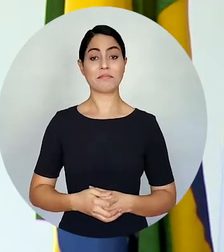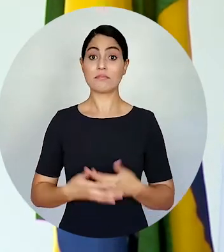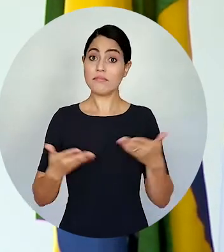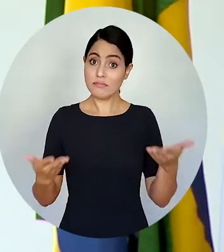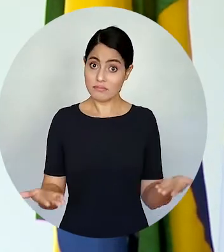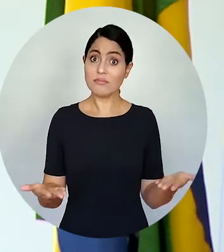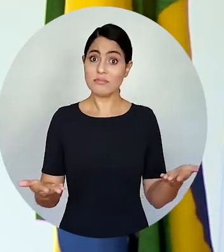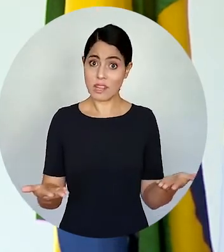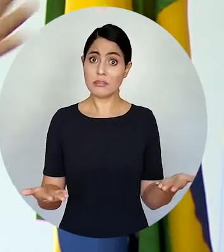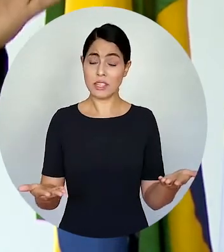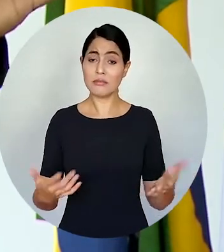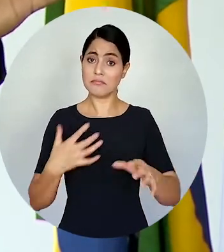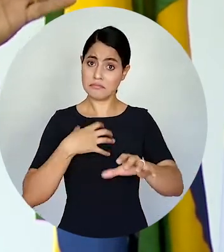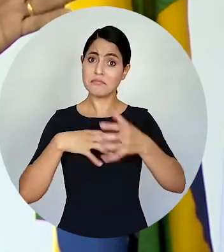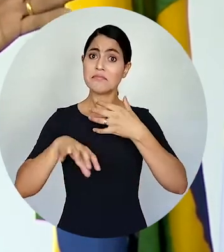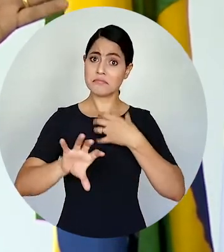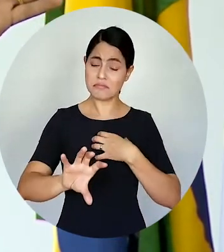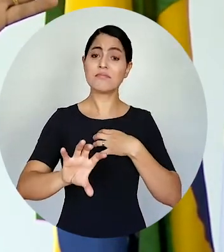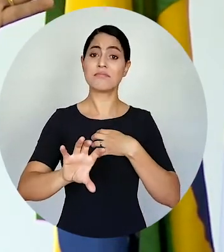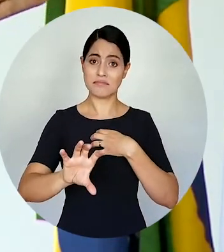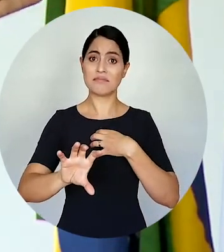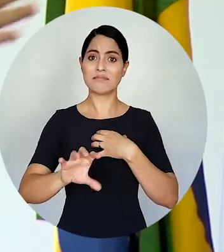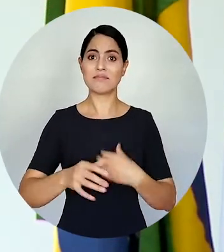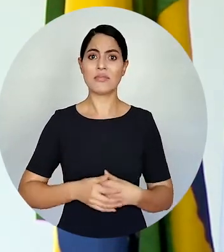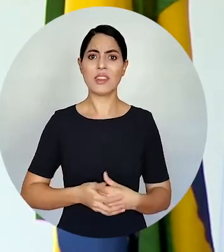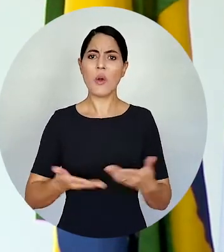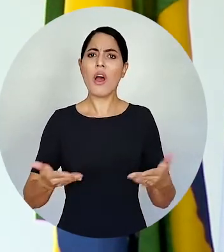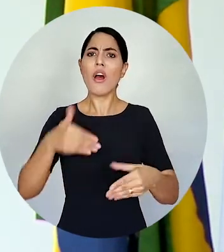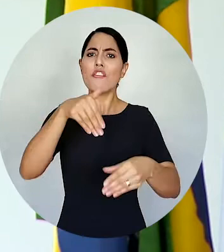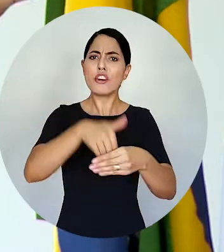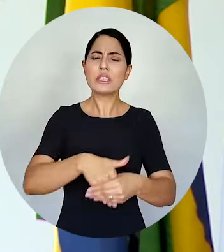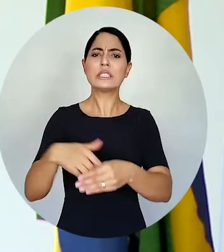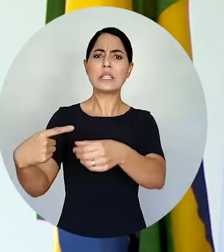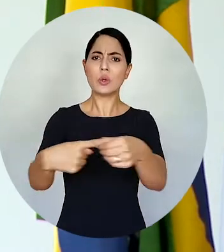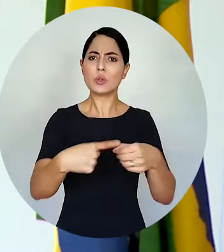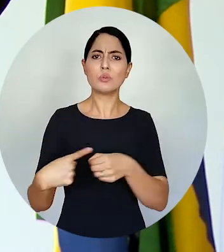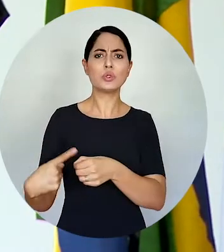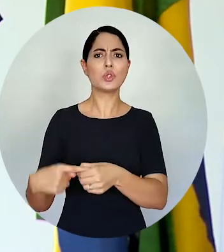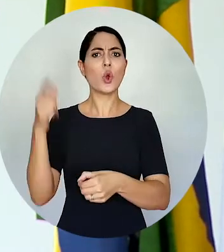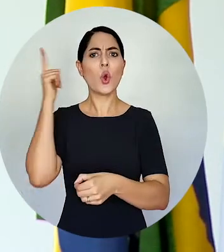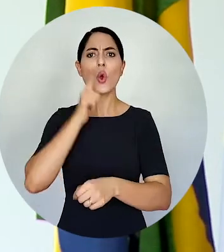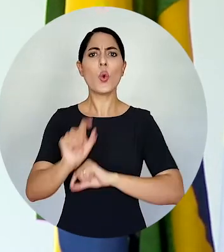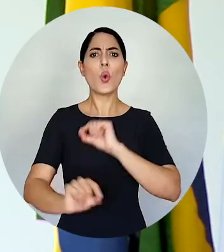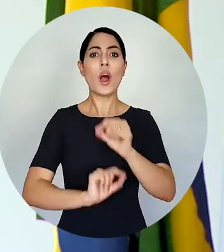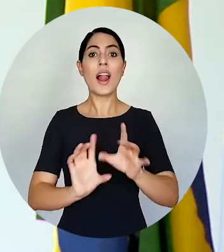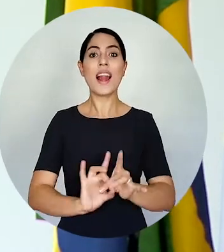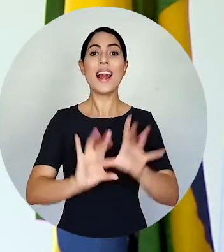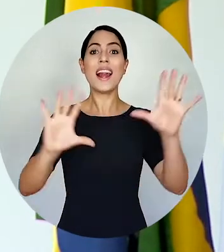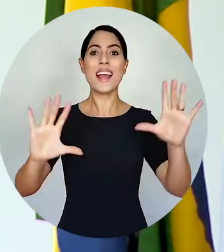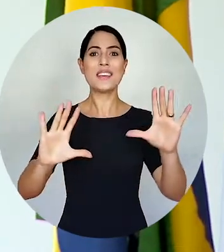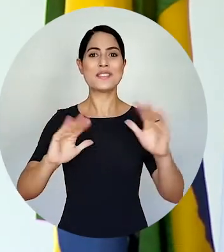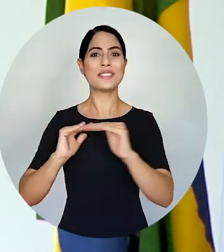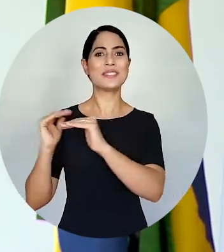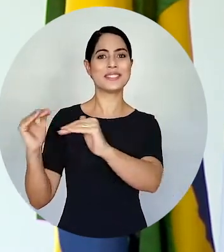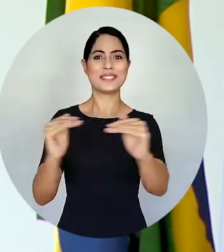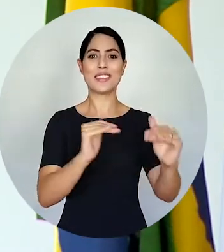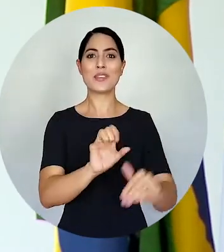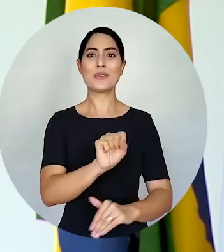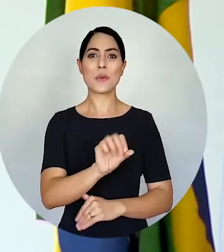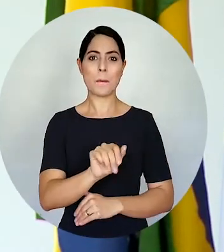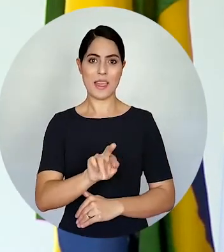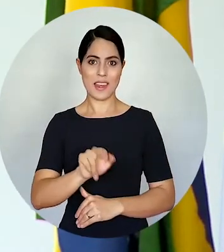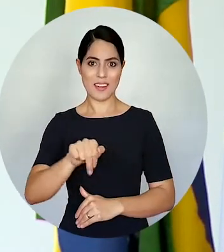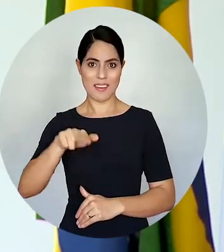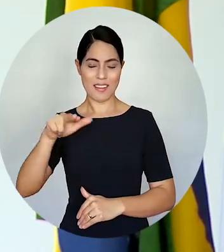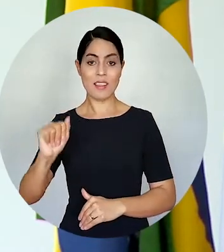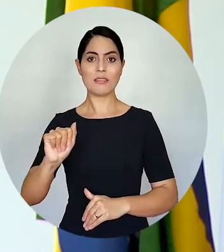ouvidas. Então, essas eleições ocorreram de forma livre, soberana, mesmo no meio dessa pandemia, pela força do